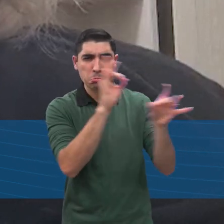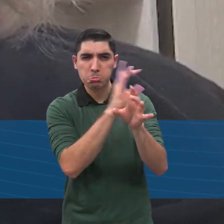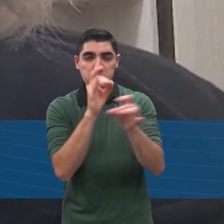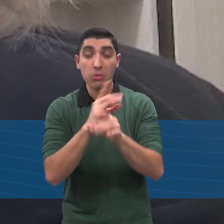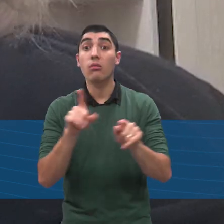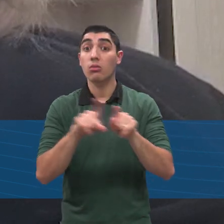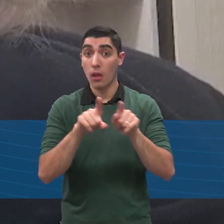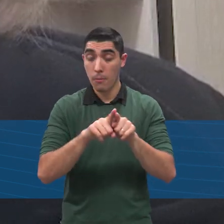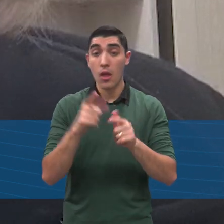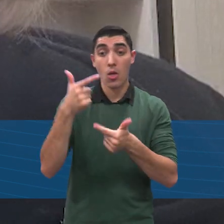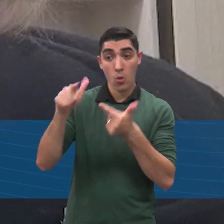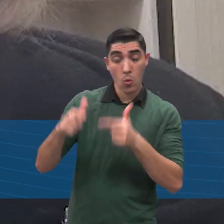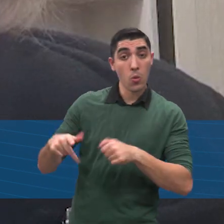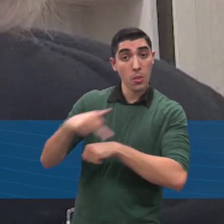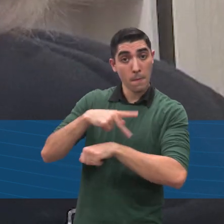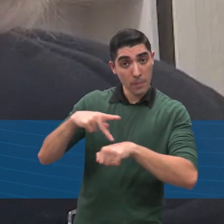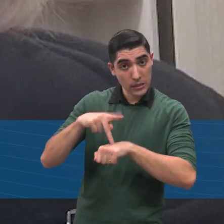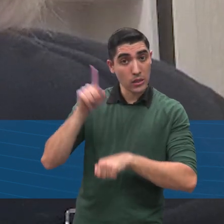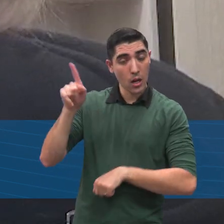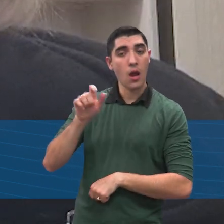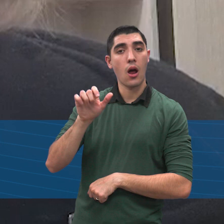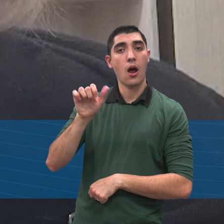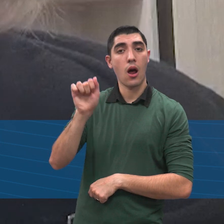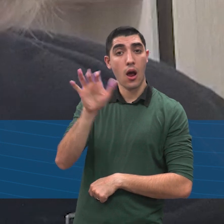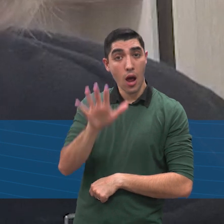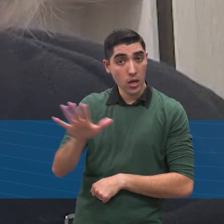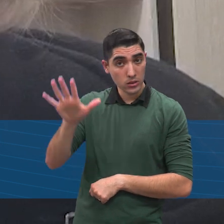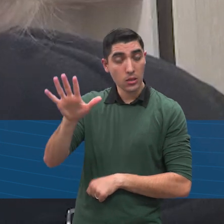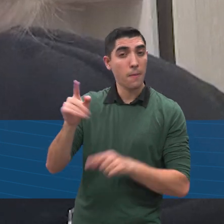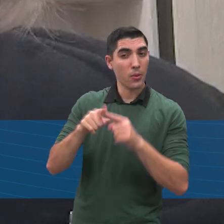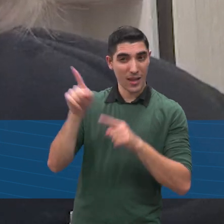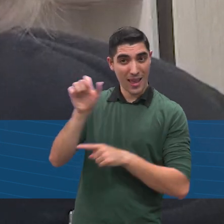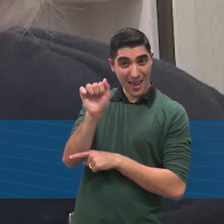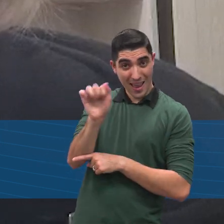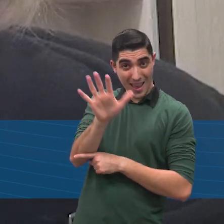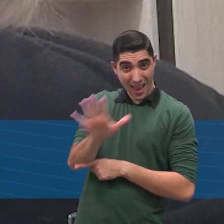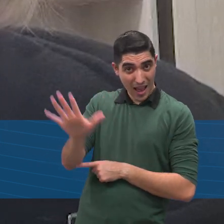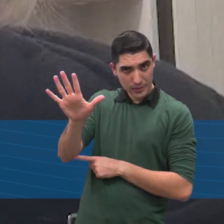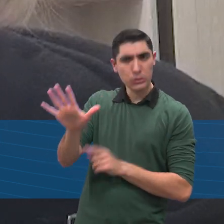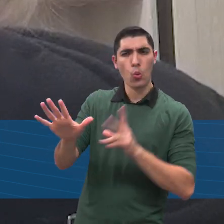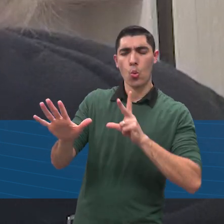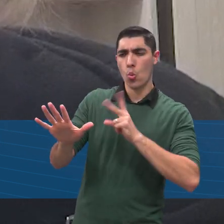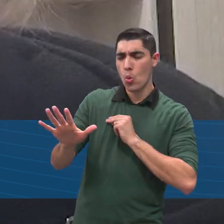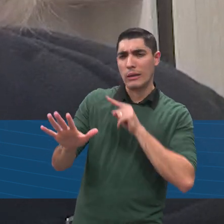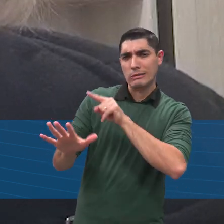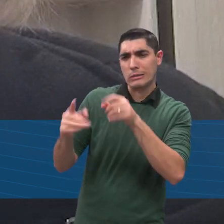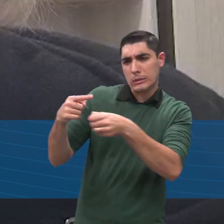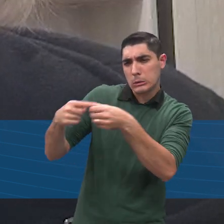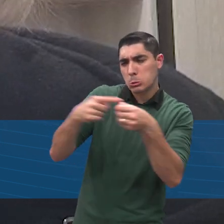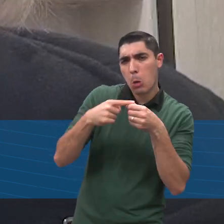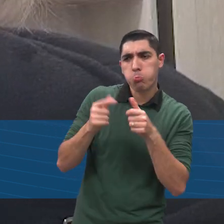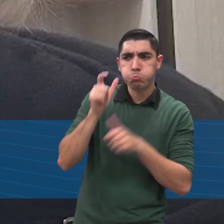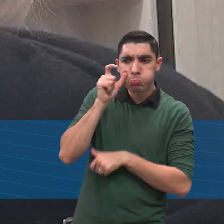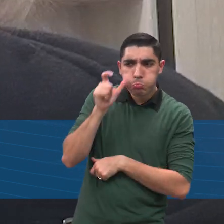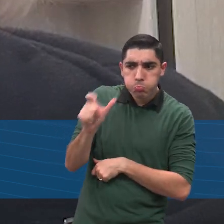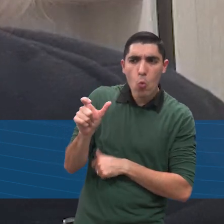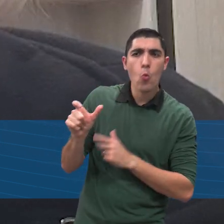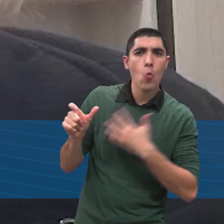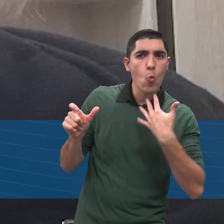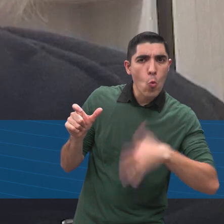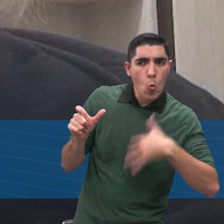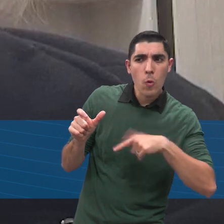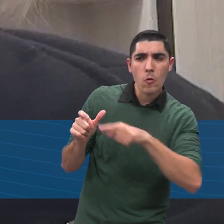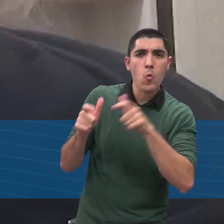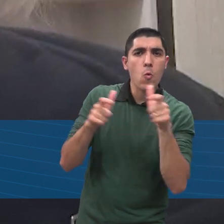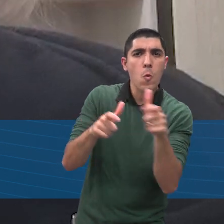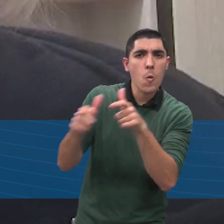também asiáticas. A gente não pode esquecer nunca da Ásia, porque a Ásia tem exemplos urbanos muito interessantes, né? Que a gente